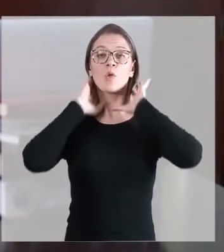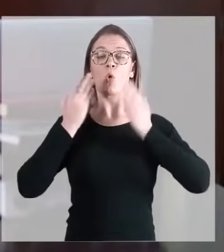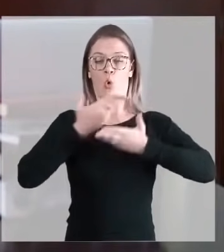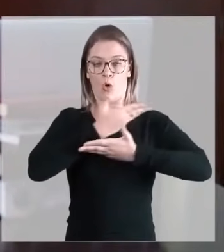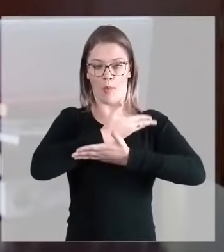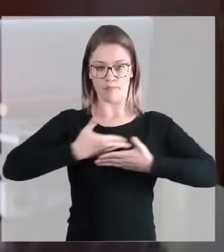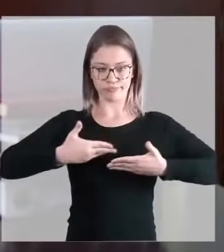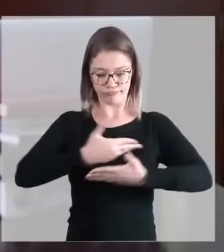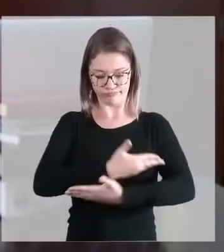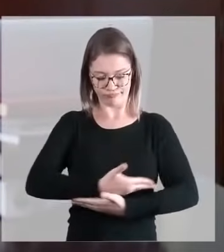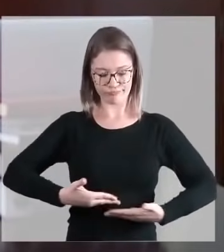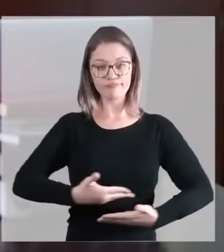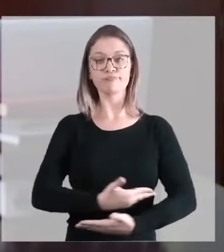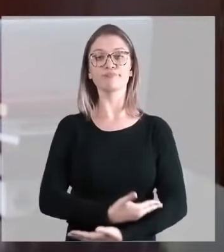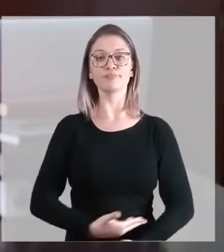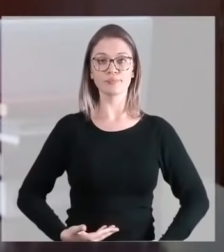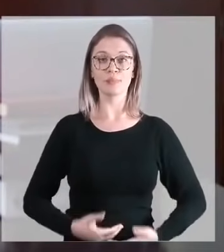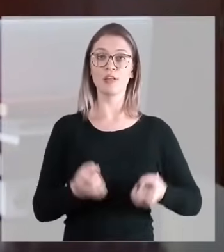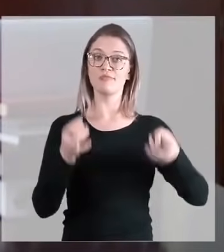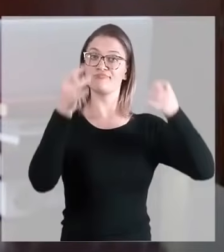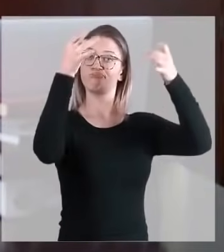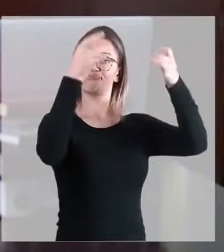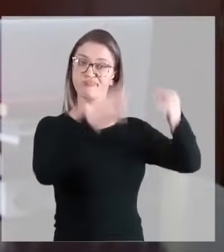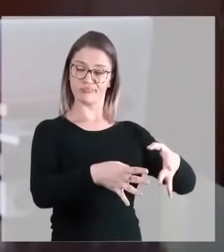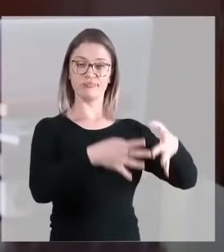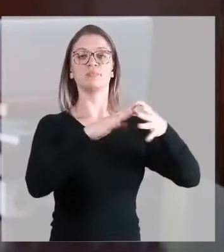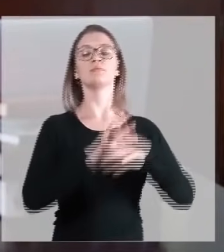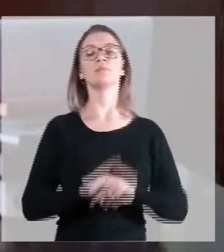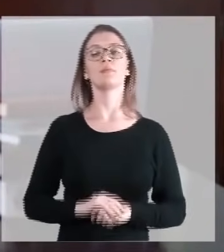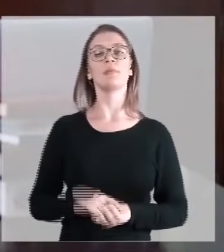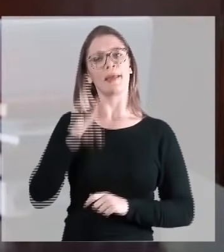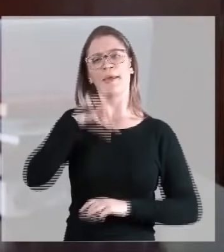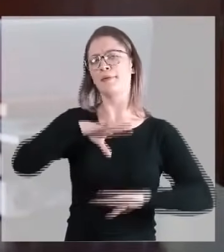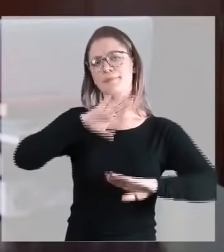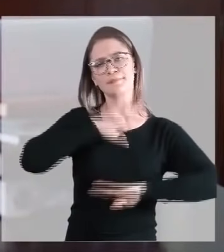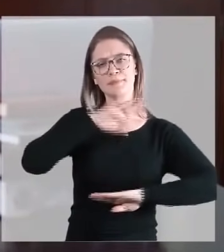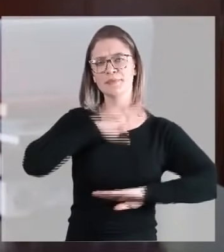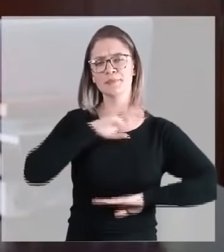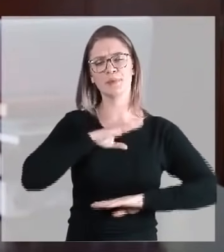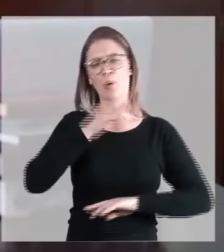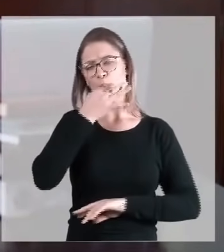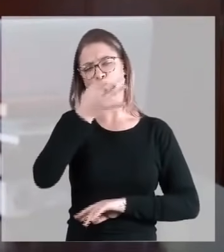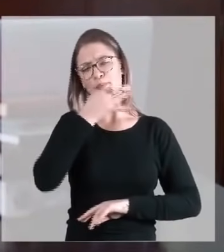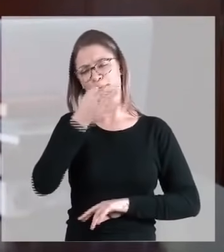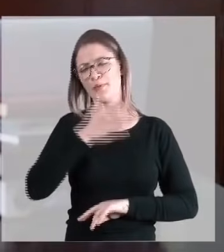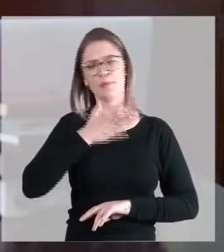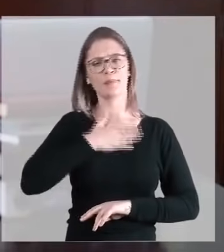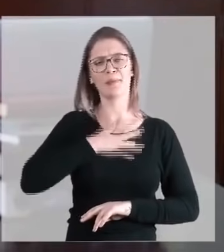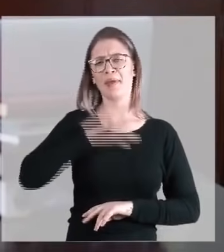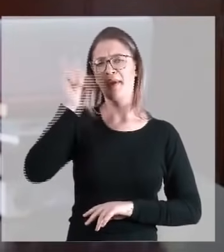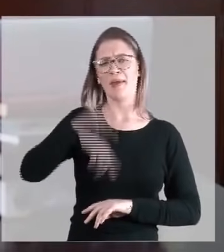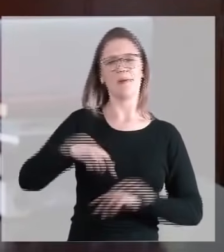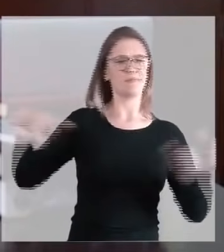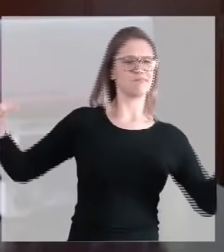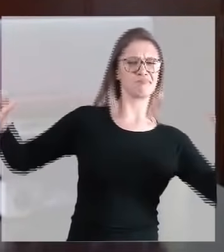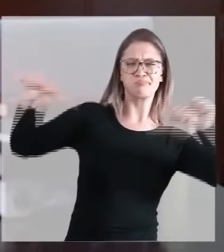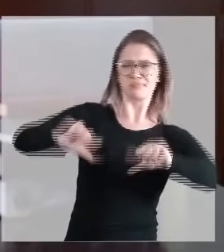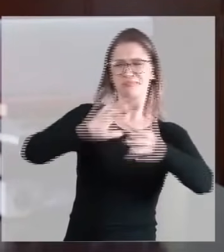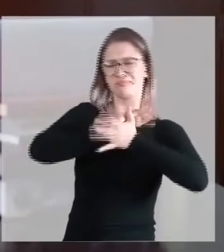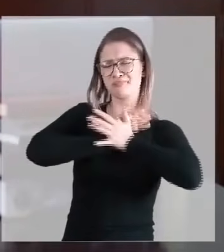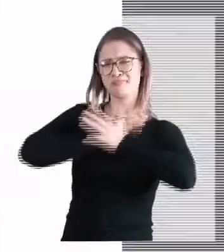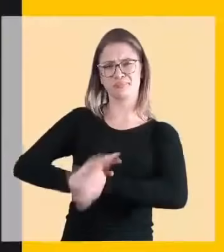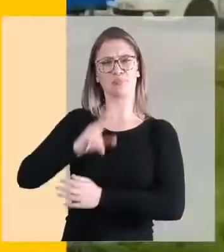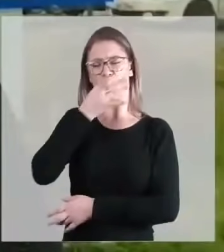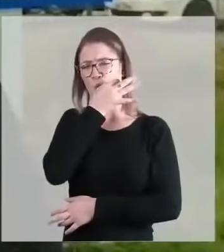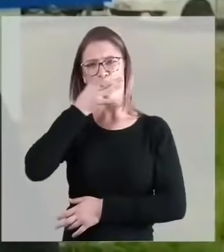pedaços, jogado fora, enfim, um caso, na minha opinião, um dos mais cruéis e brutais da